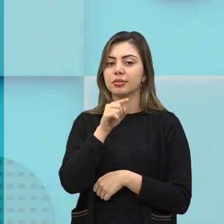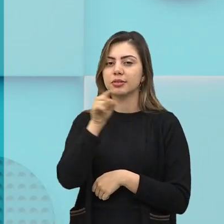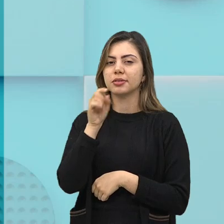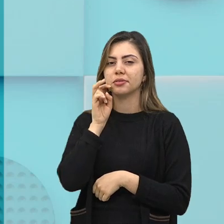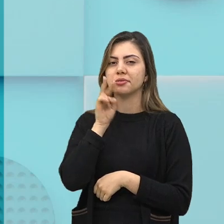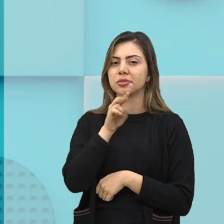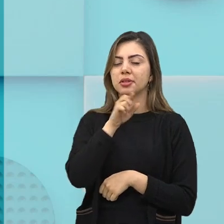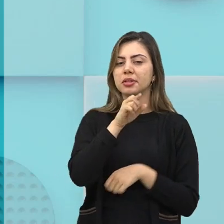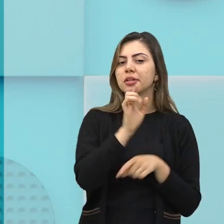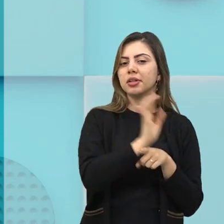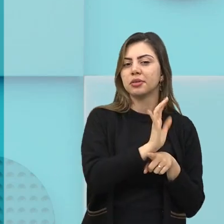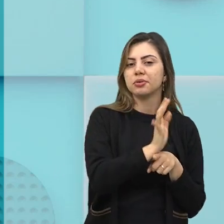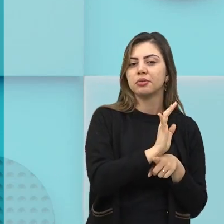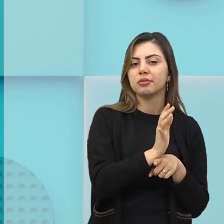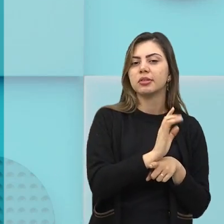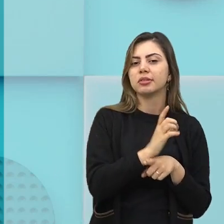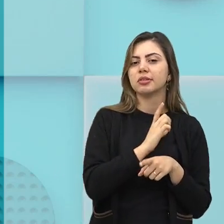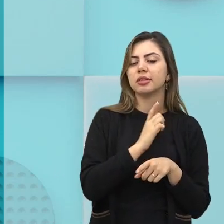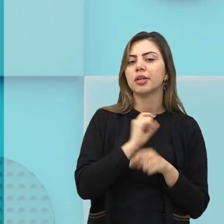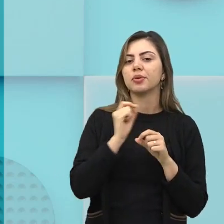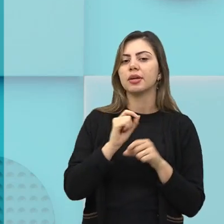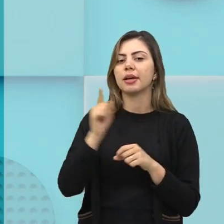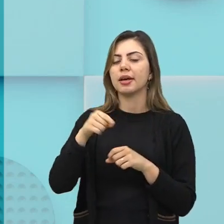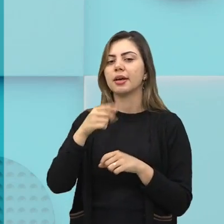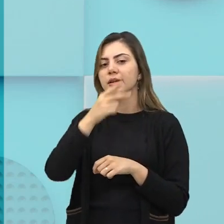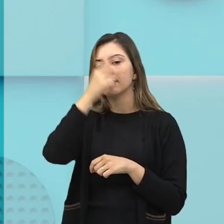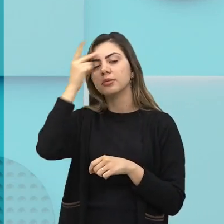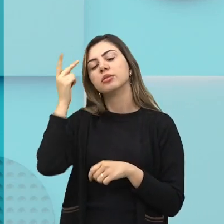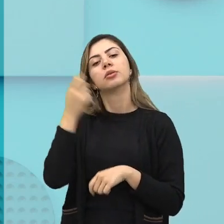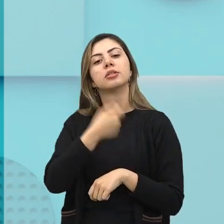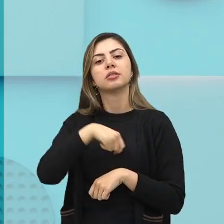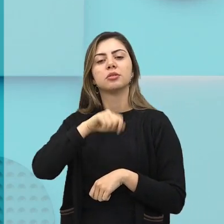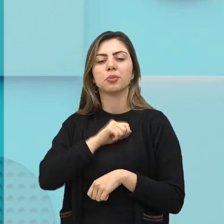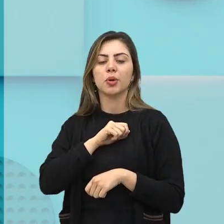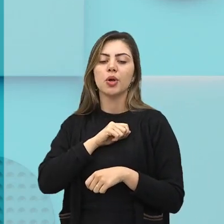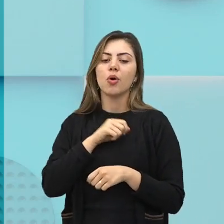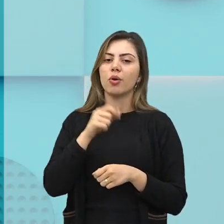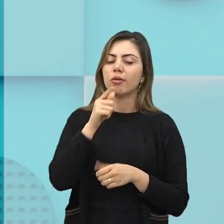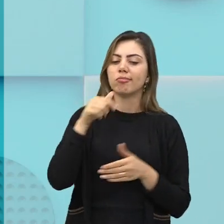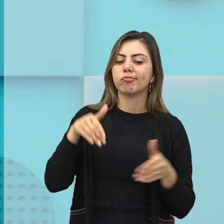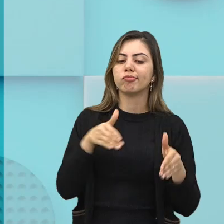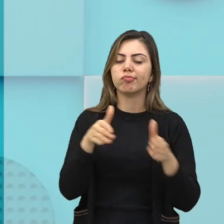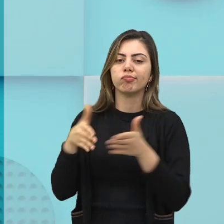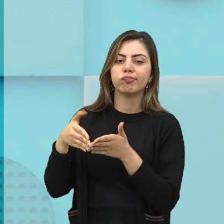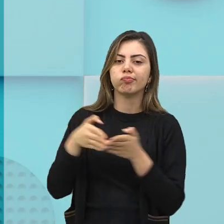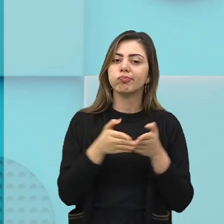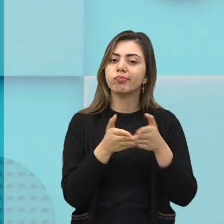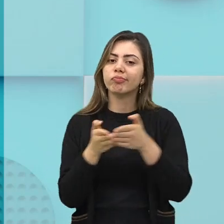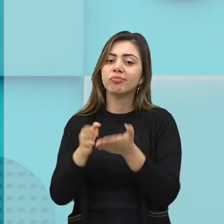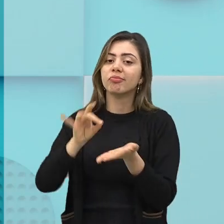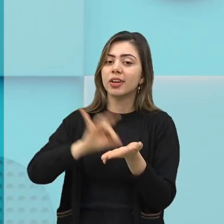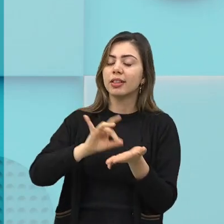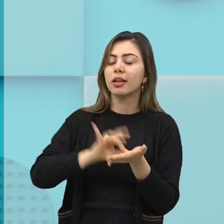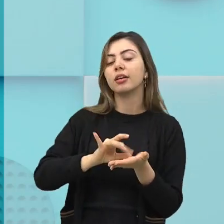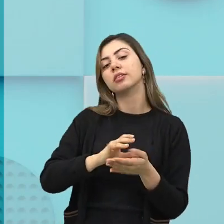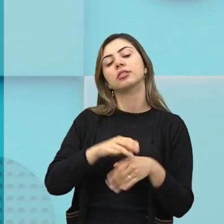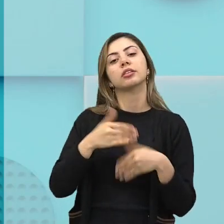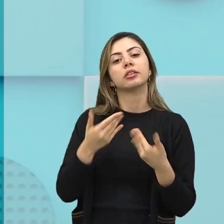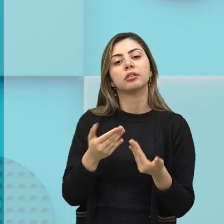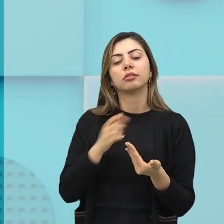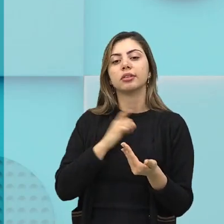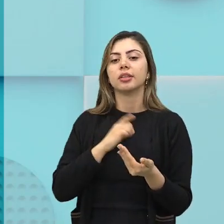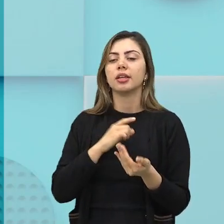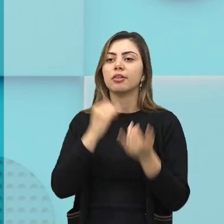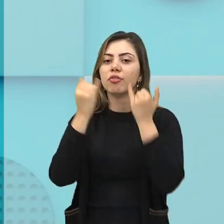vídeo, ilustra esses conquistadores espanhóis que estavam subindo o rio Amazonas, e alguns deles registraram em diários,